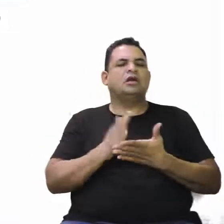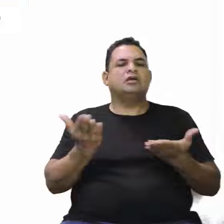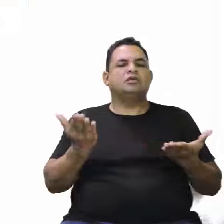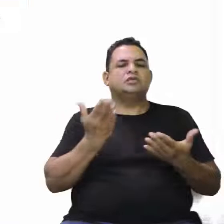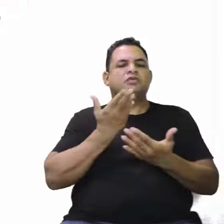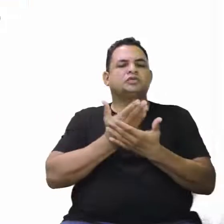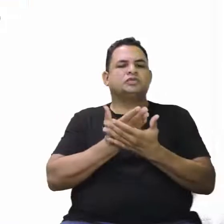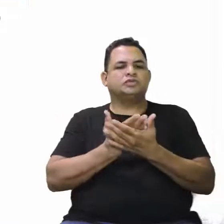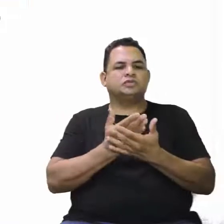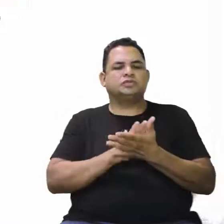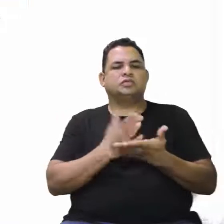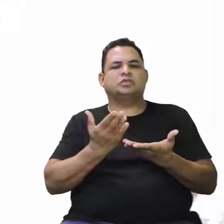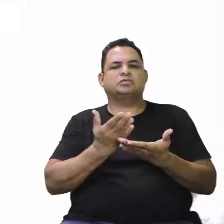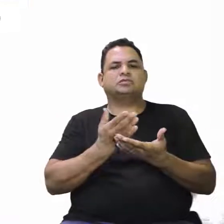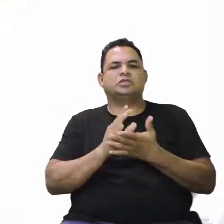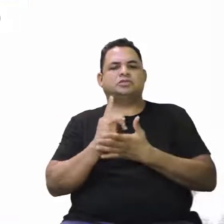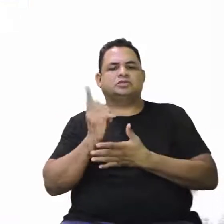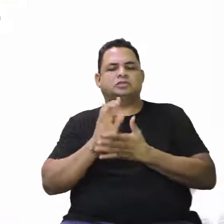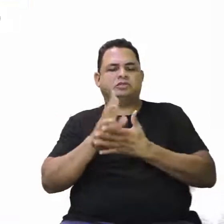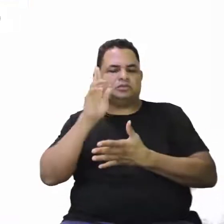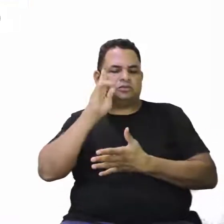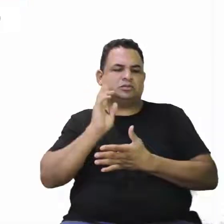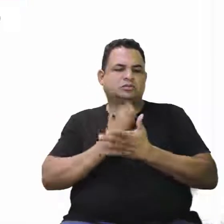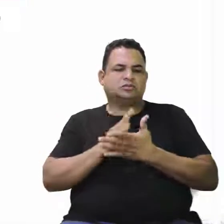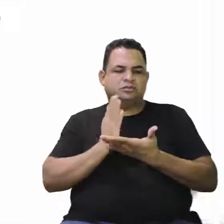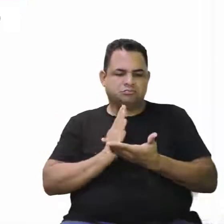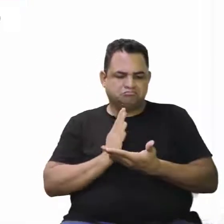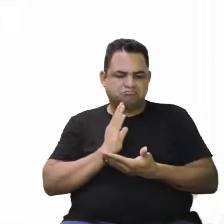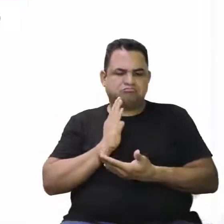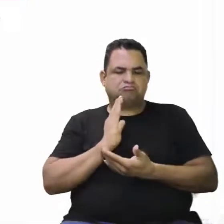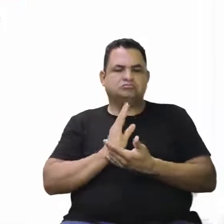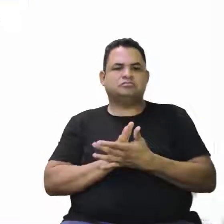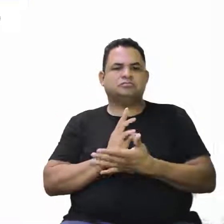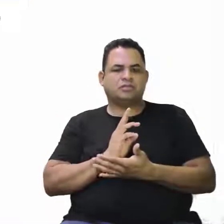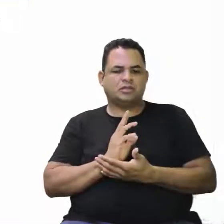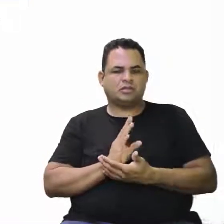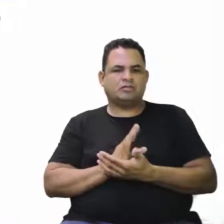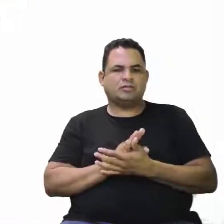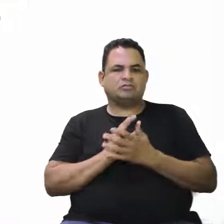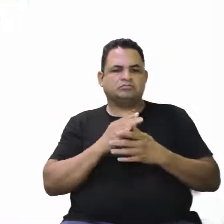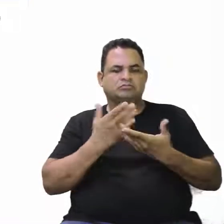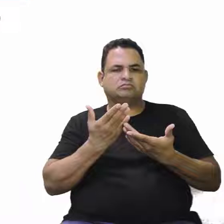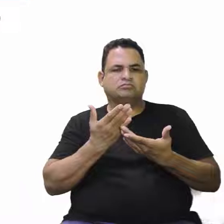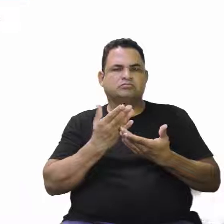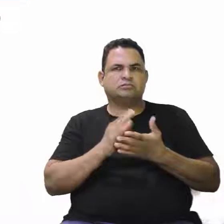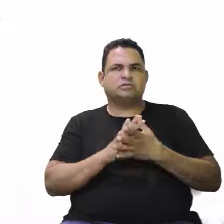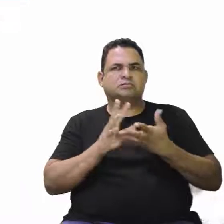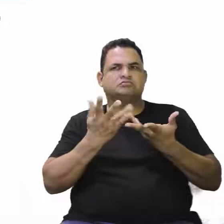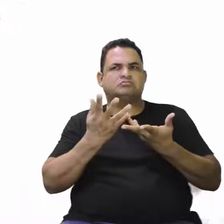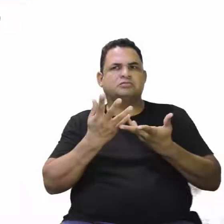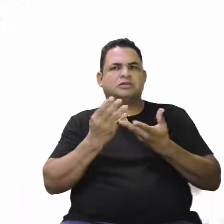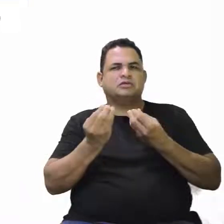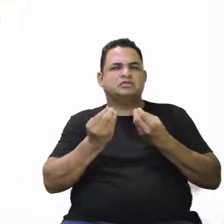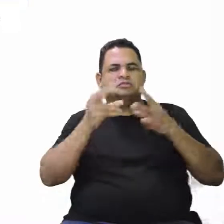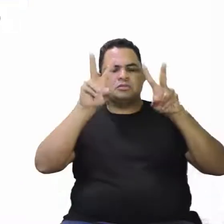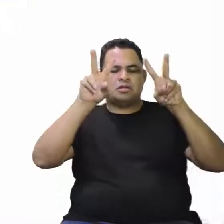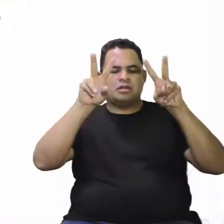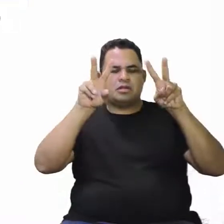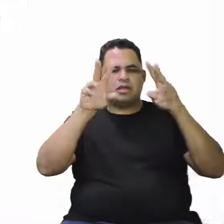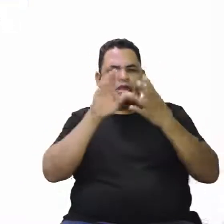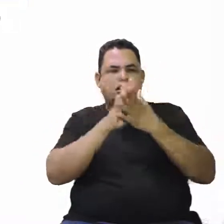aulas de Geografia de Rondônia, a gente também vai intensificar daqui para frente sobre esse processo